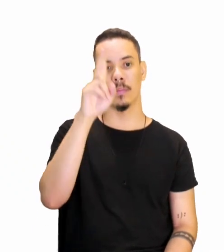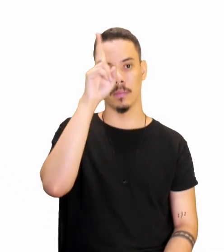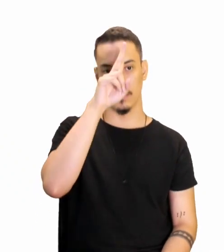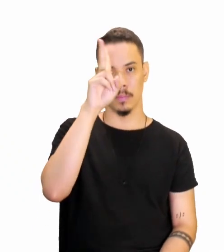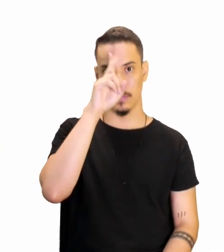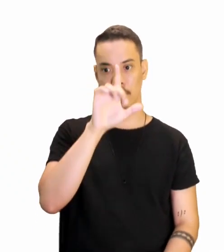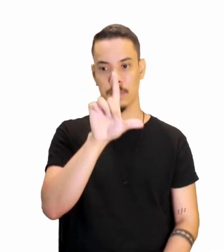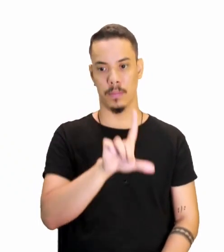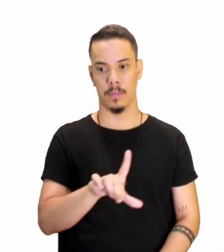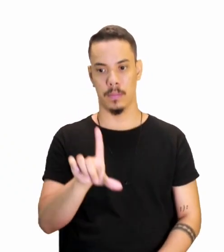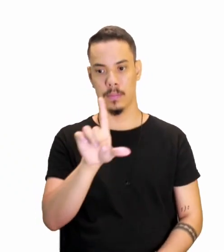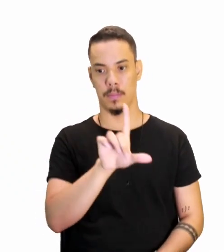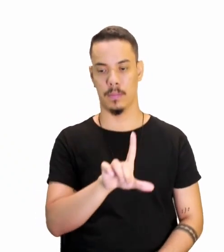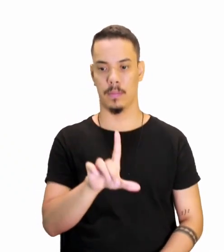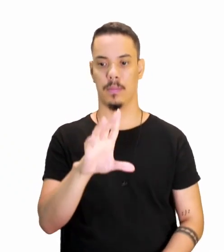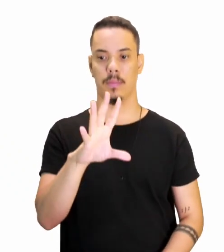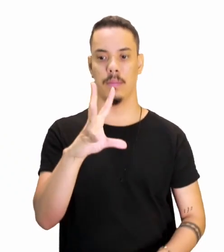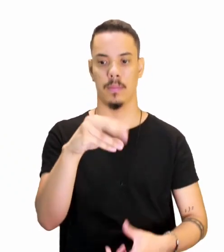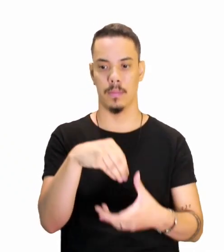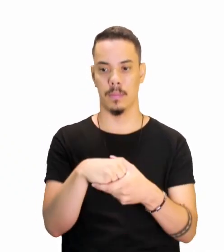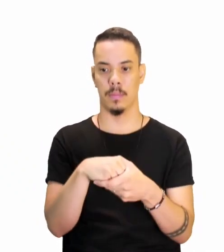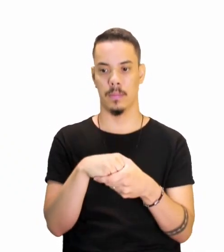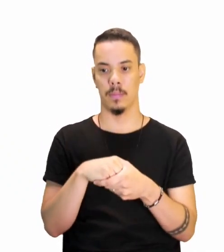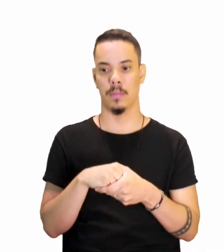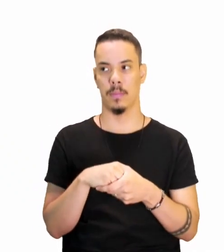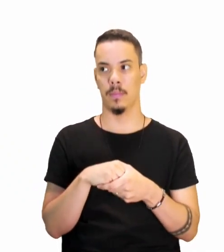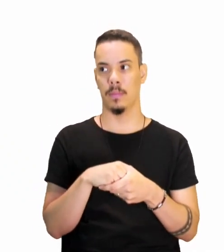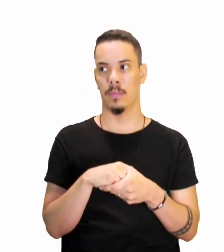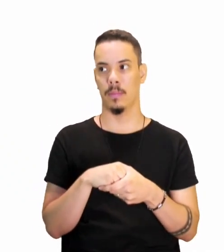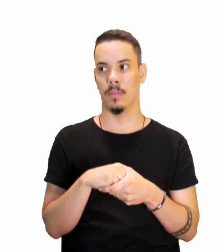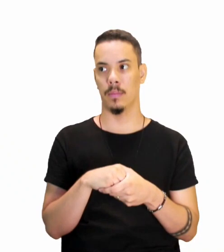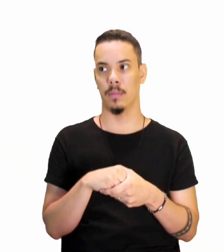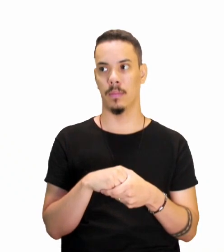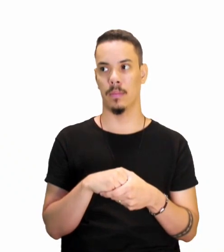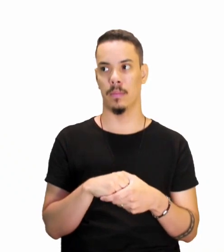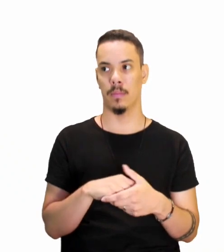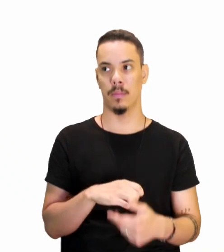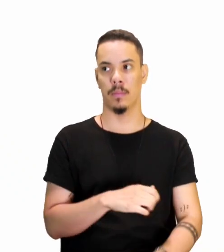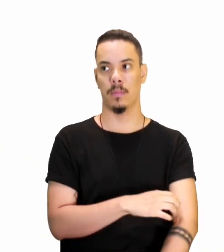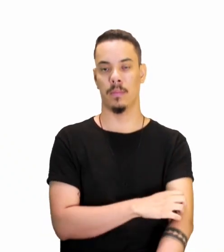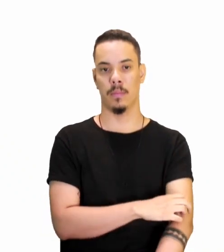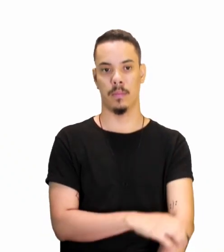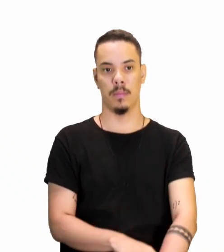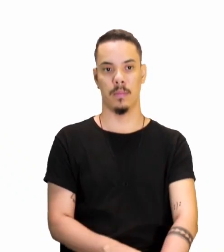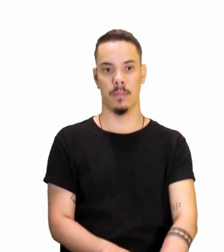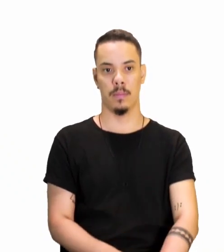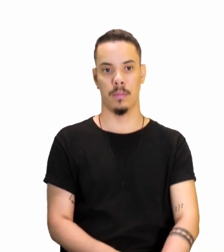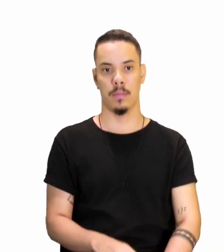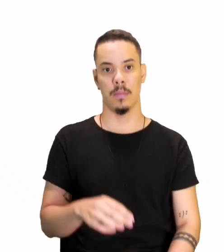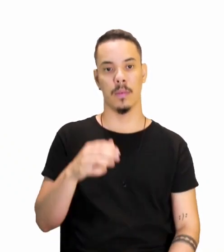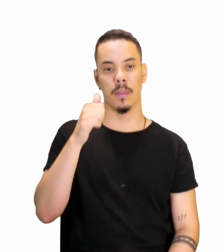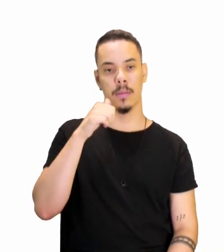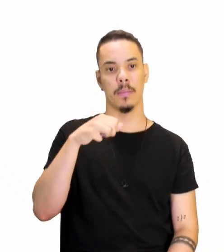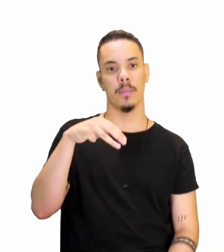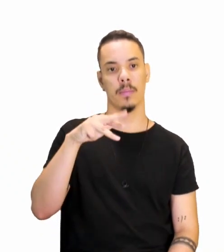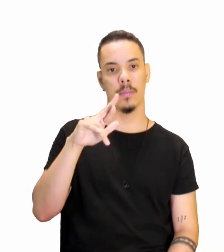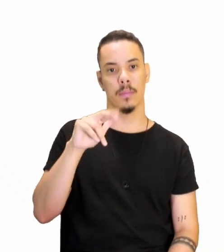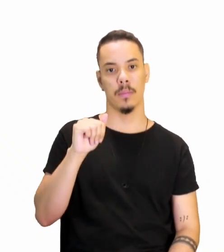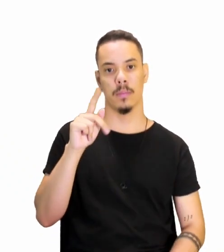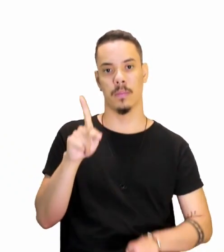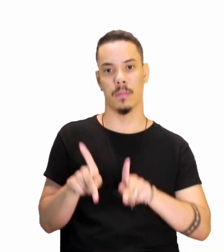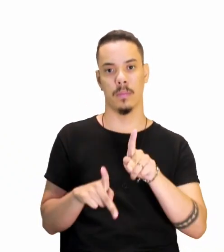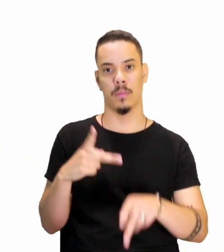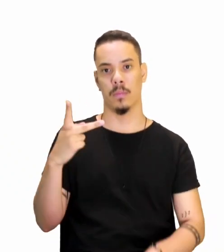Da literatura. Gregório de Matos, tá bom? A Maria dos povos, sua